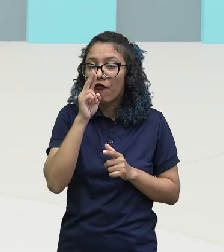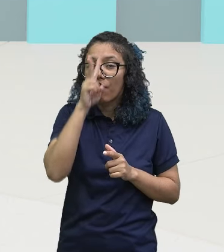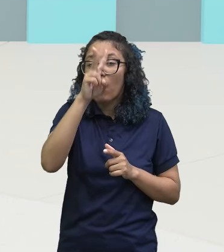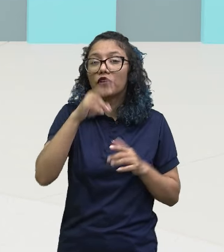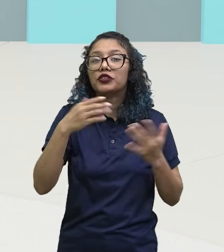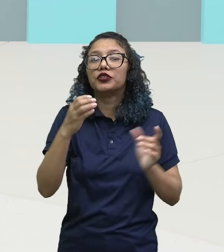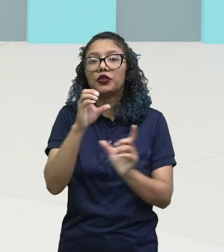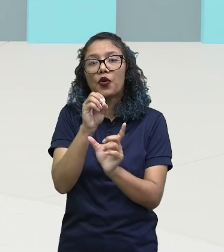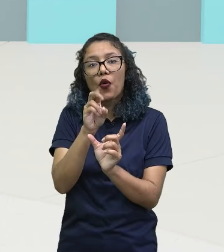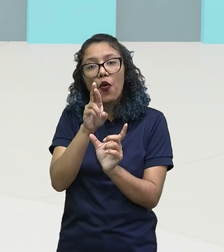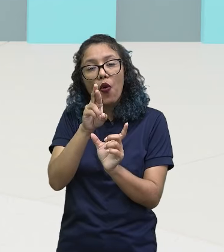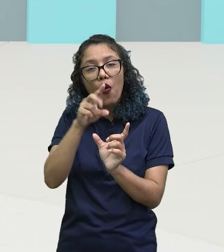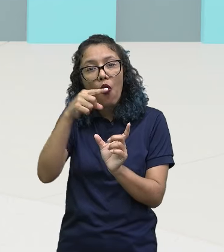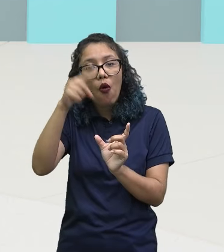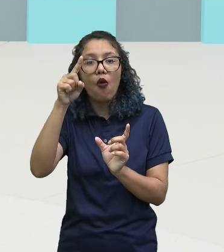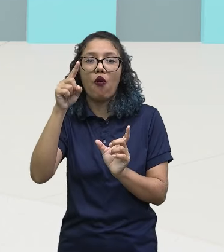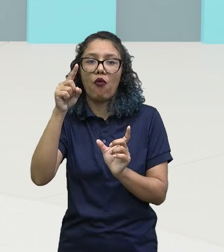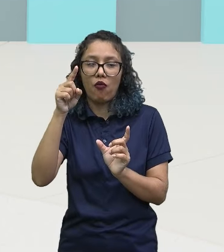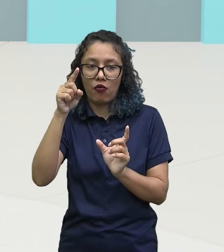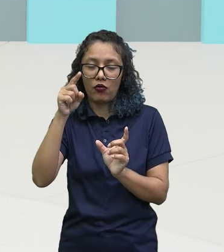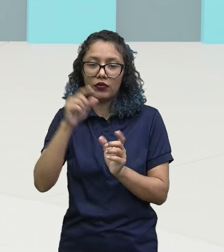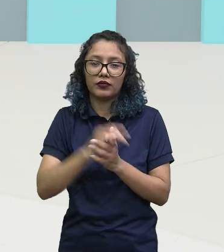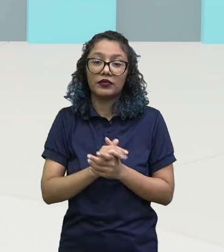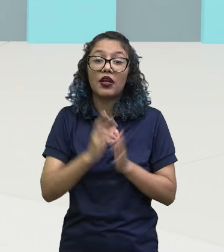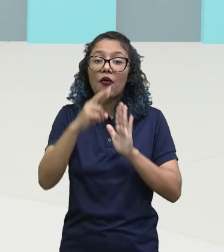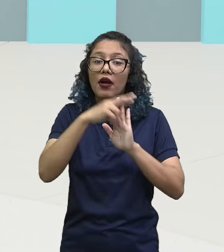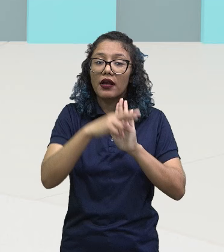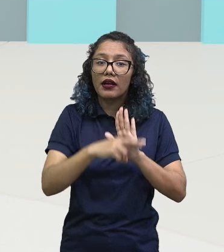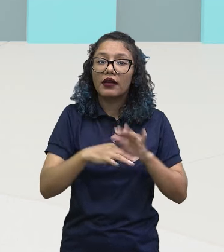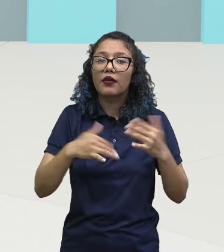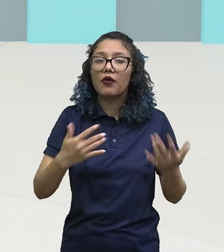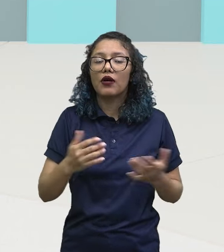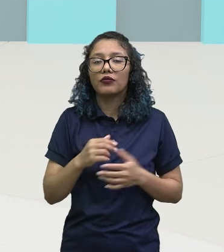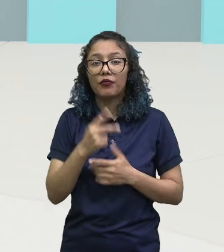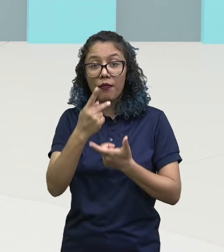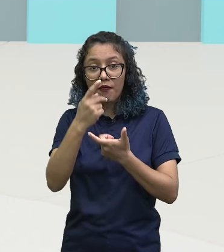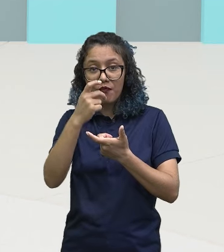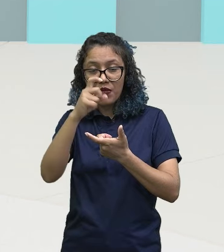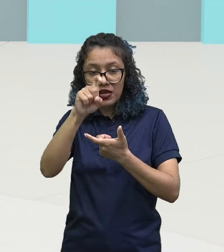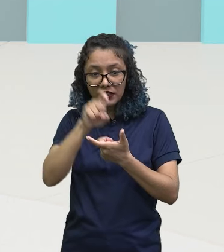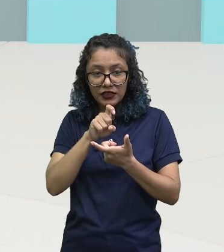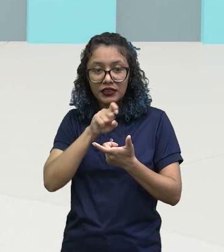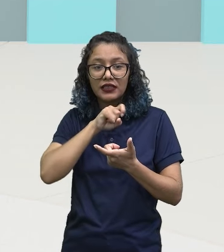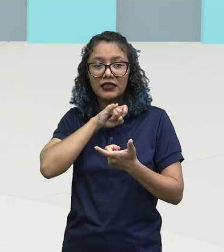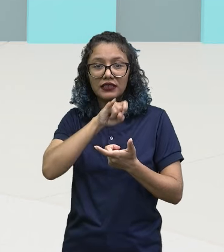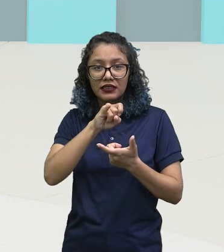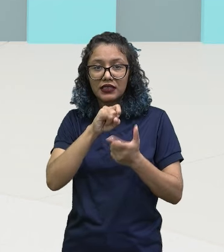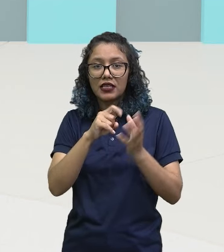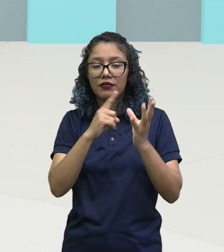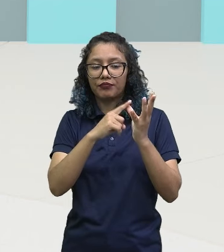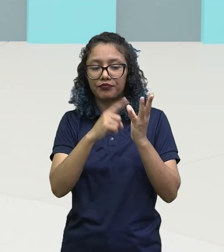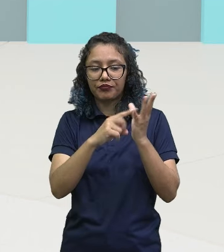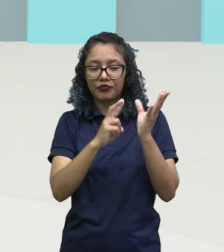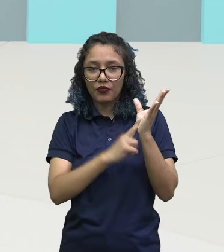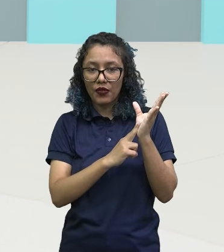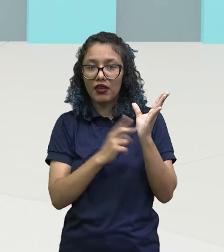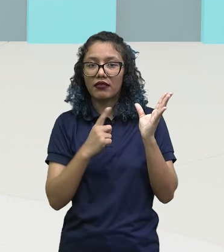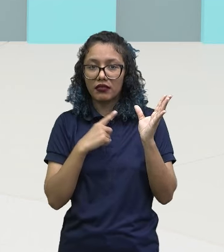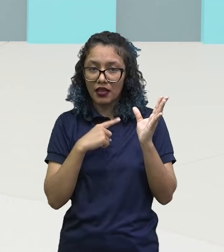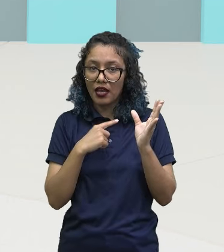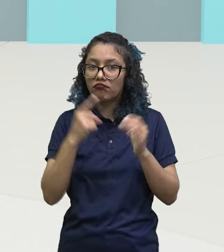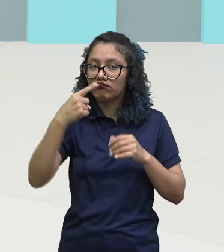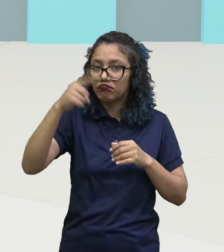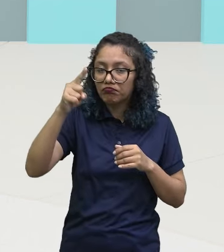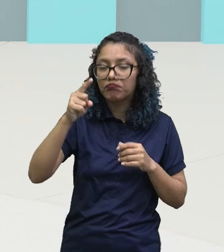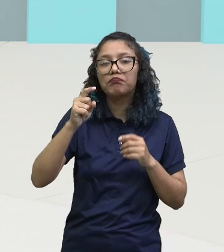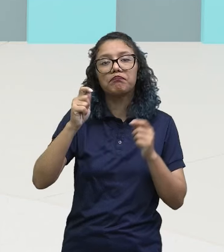E aí, a regra é toda paroxítona terminada em ditongo, aí no caso, recebe acento gráfico,